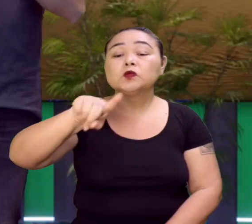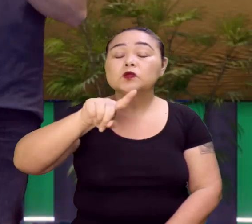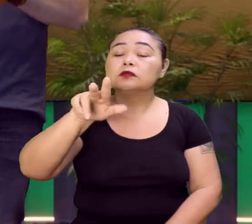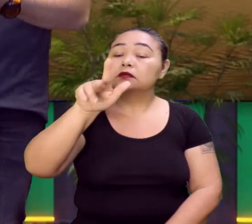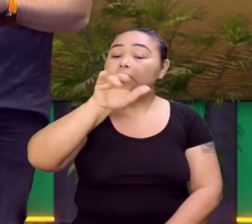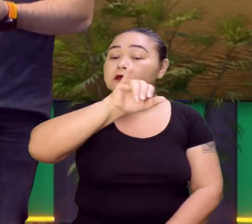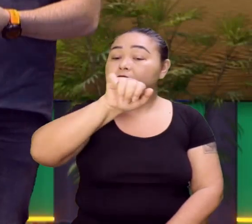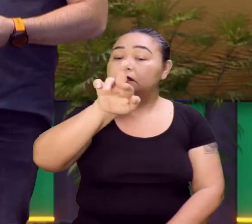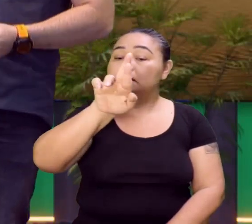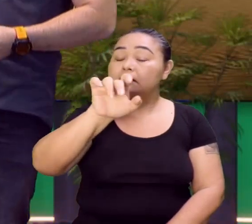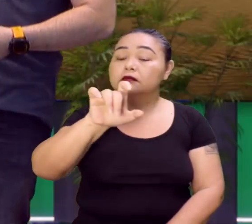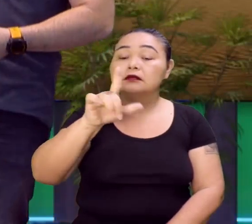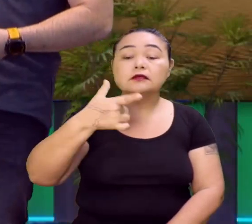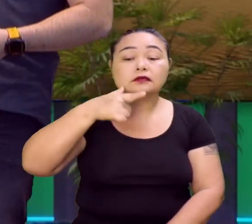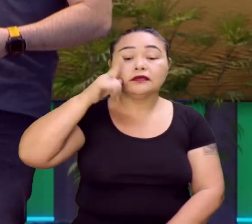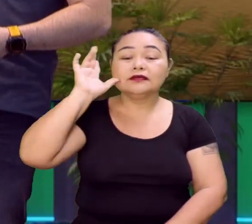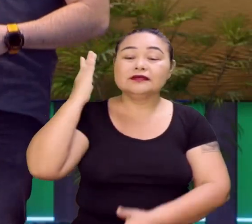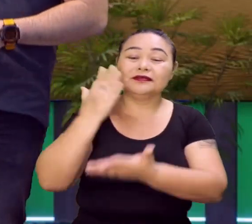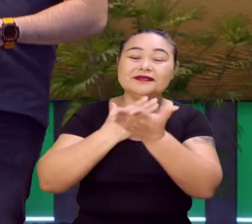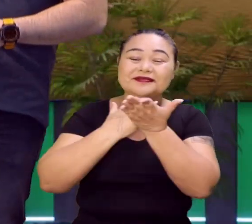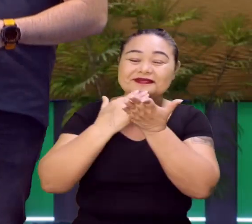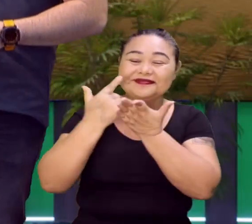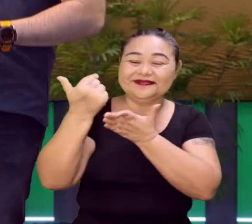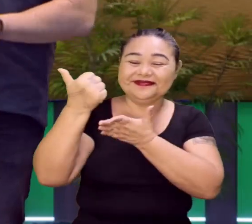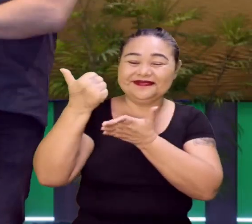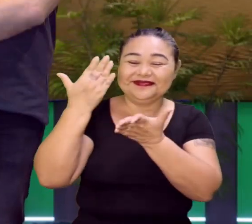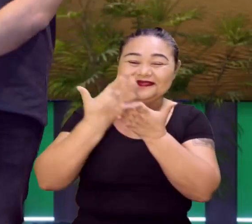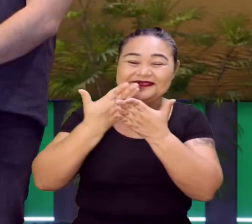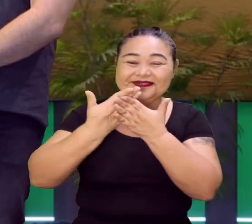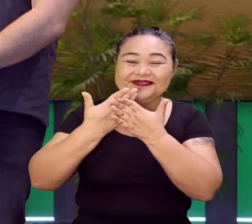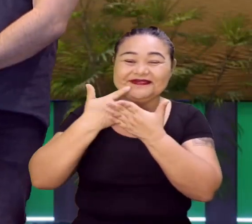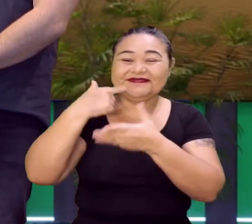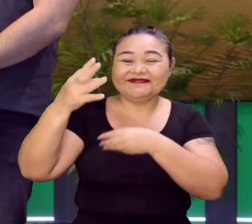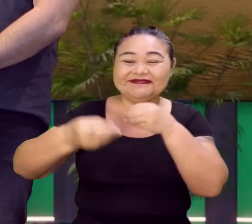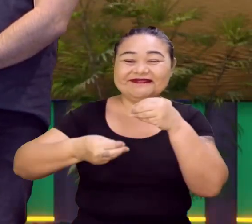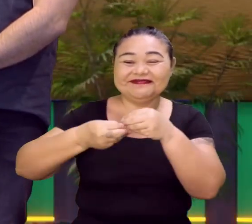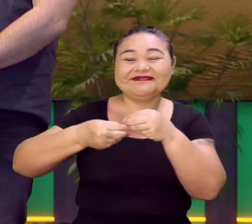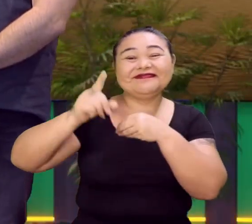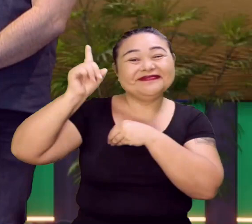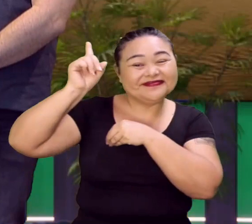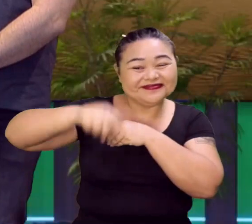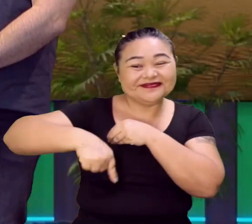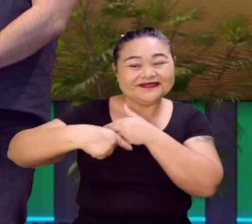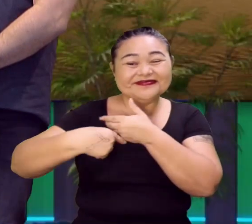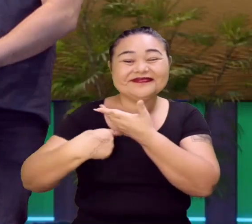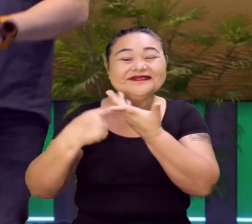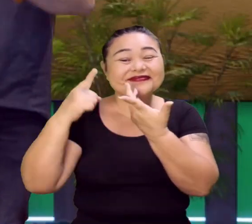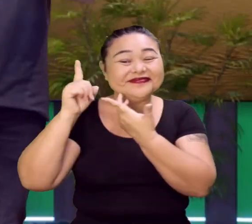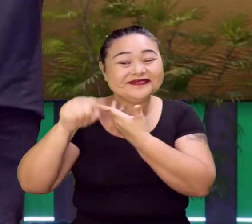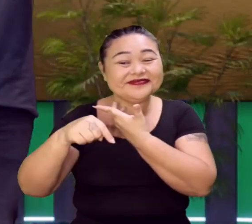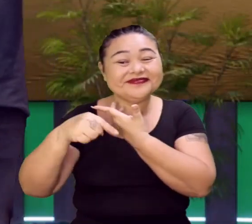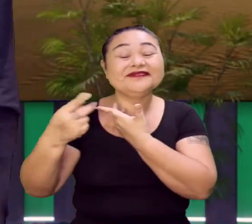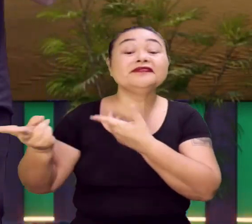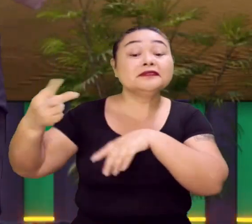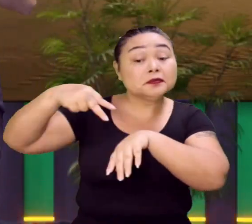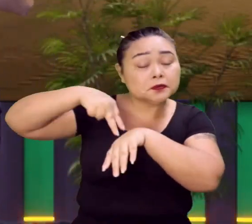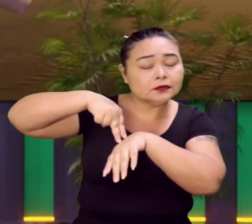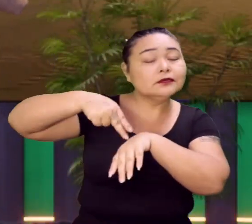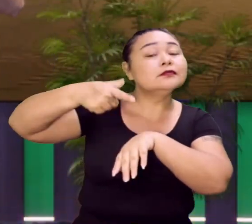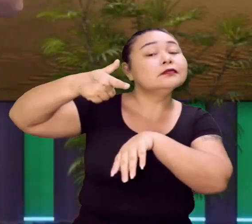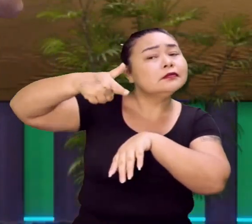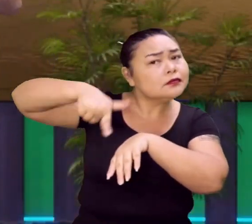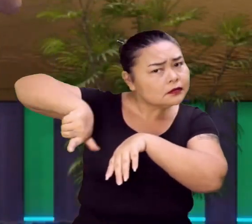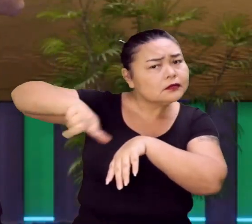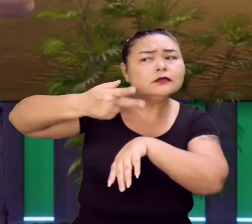falar tudo isso, porque ontem na primeira aula, acredita que eu comentei essa mesma informação? Foi? Então aí você vem agora e